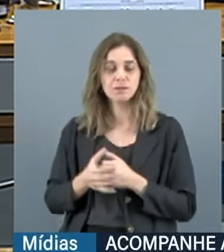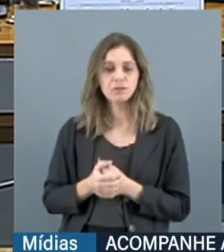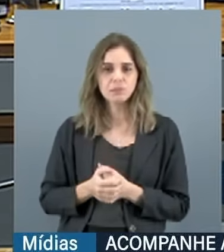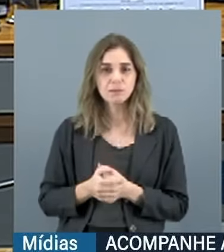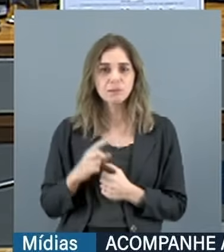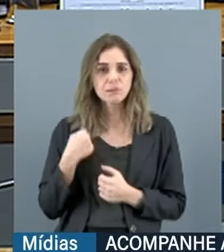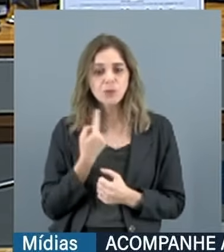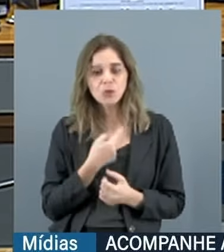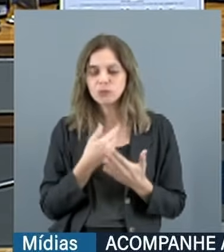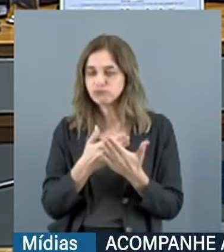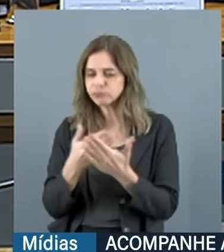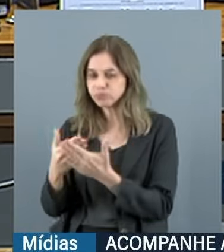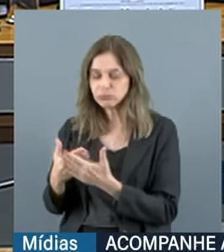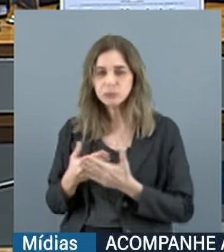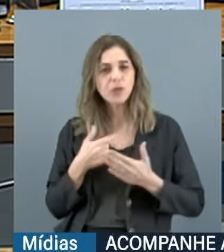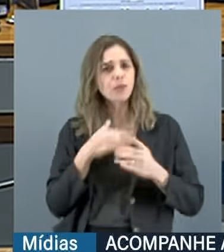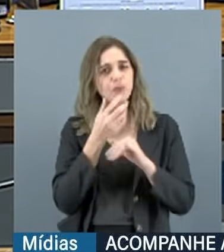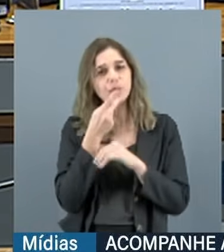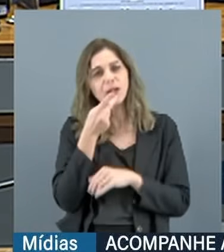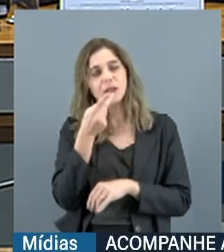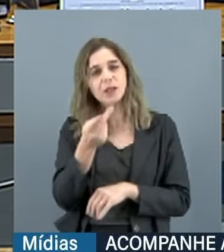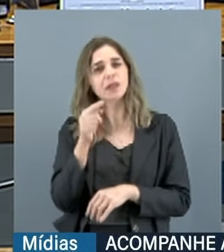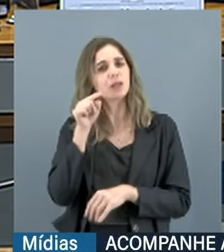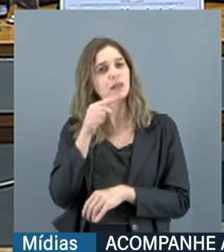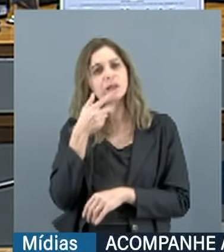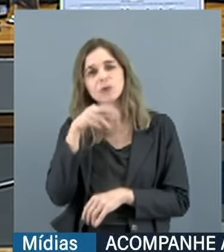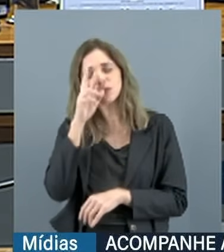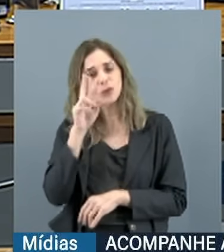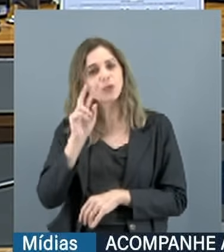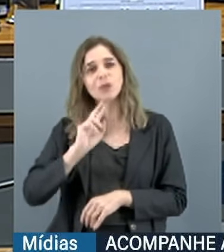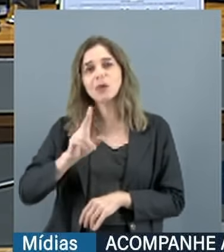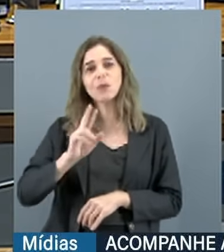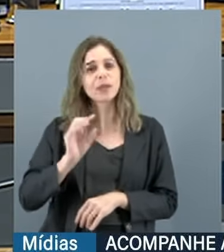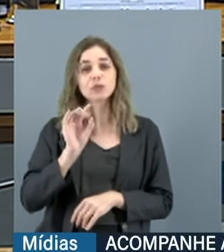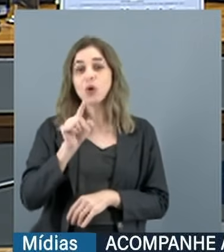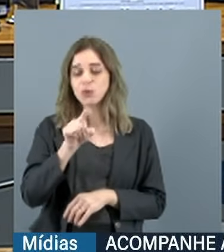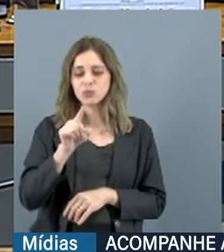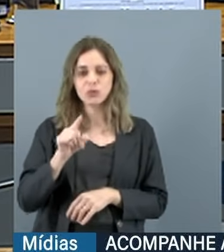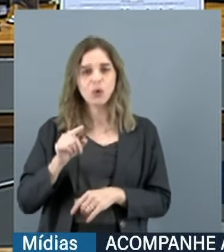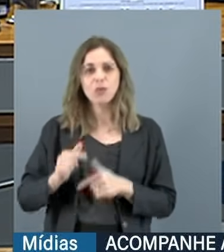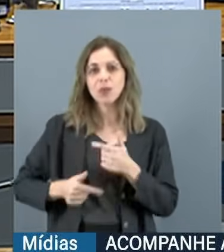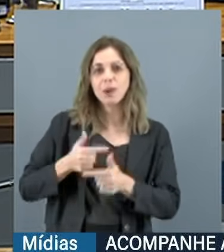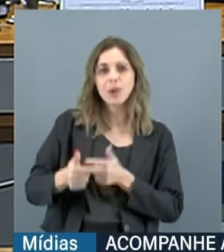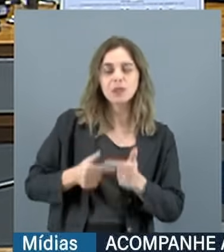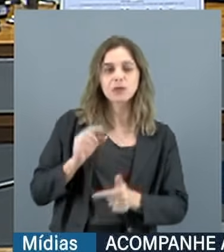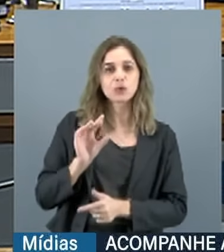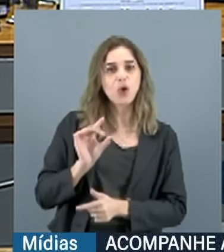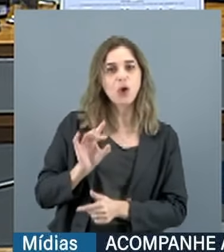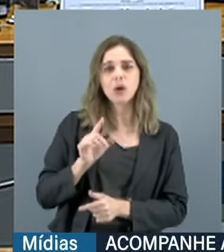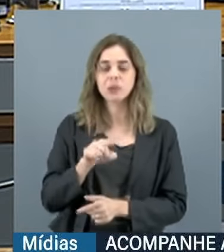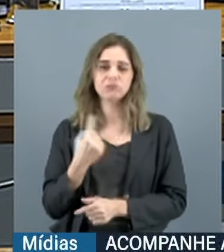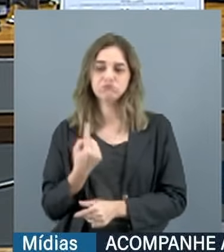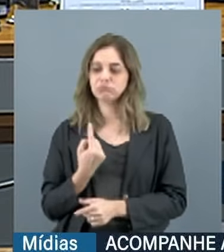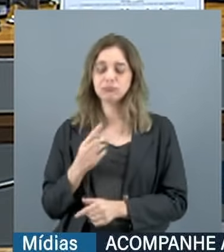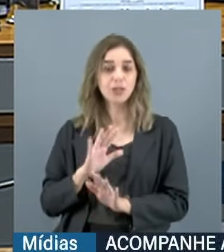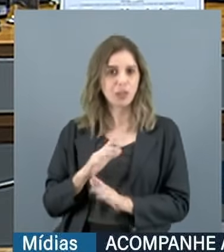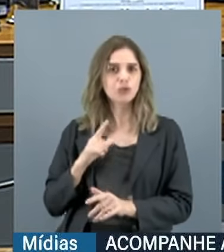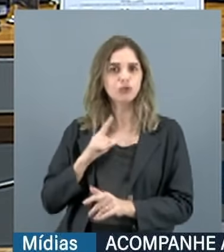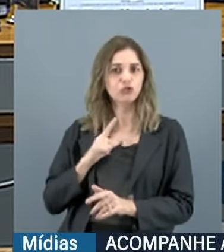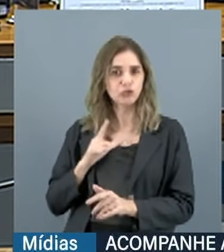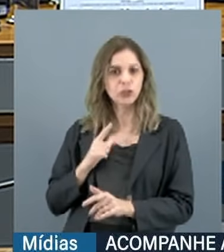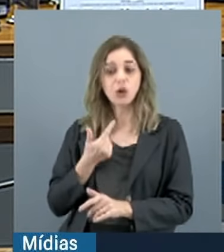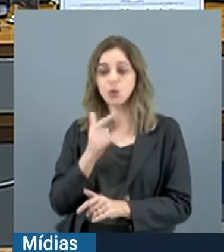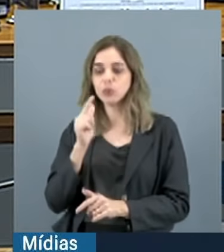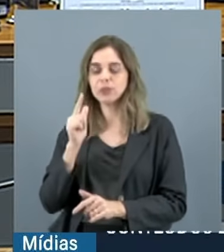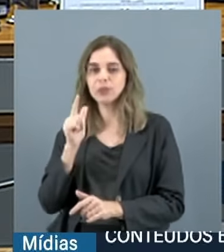eu atestei claramente que o senhor não agia de forma solitária. O senhor, na verdade, agia ao lado de várias